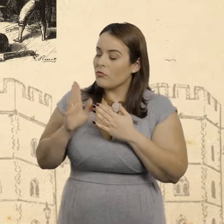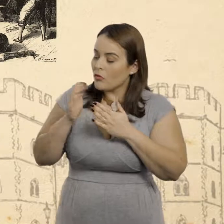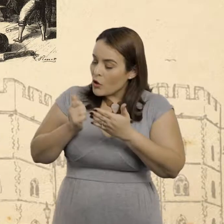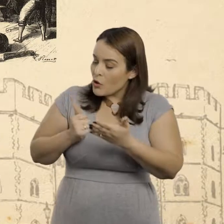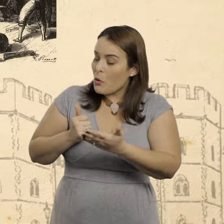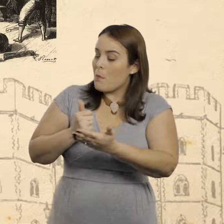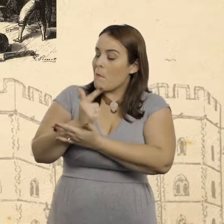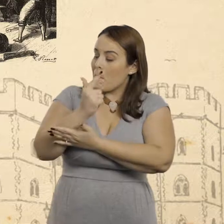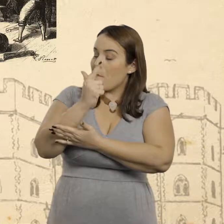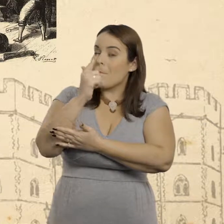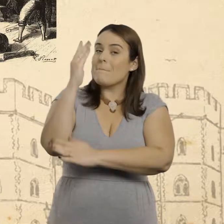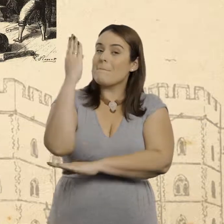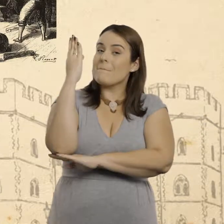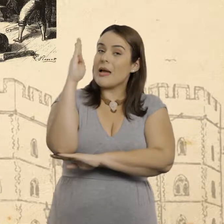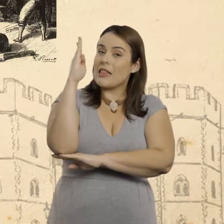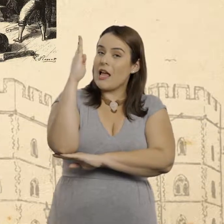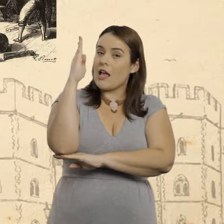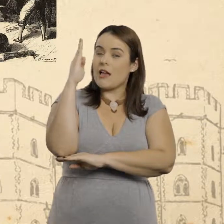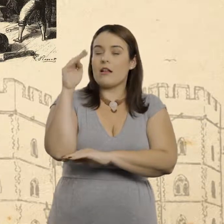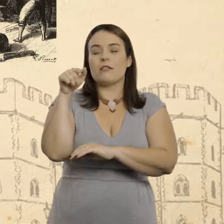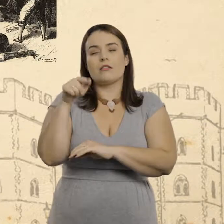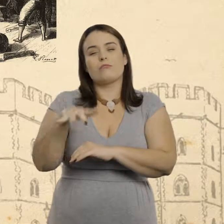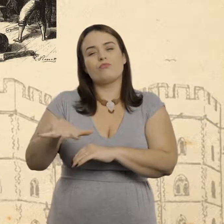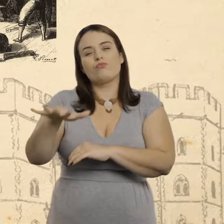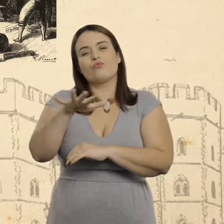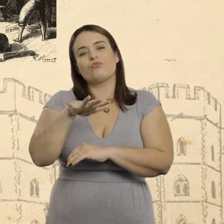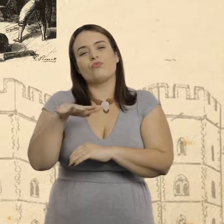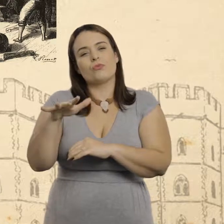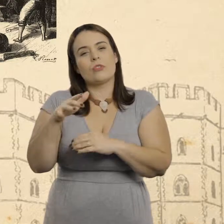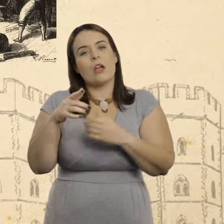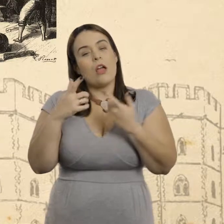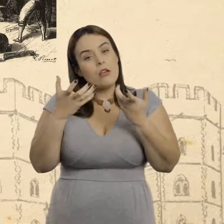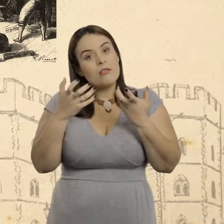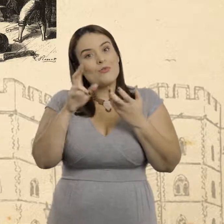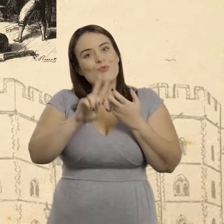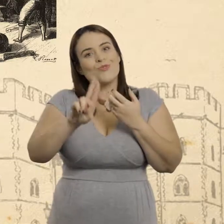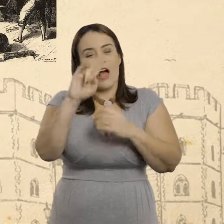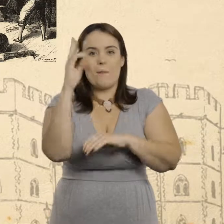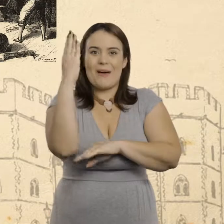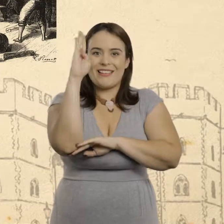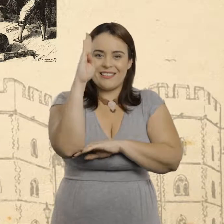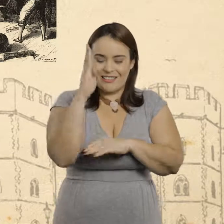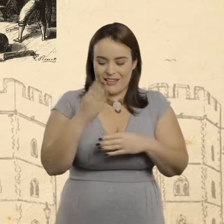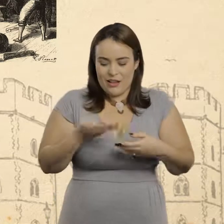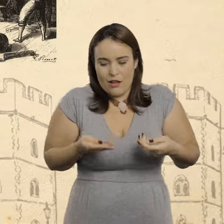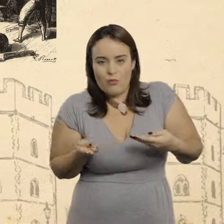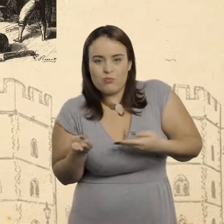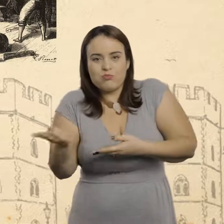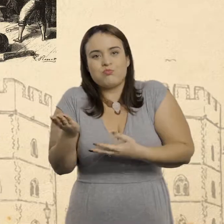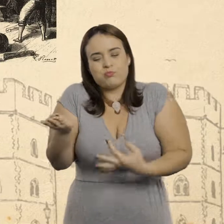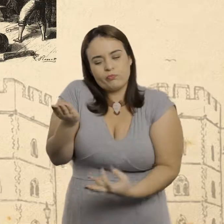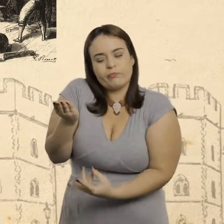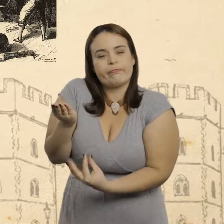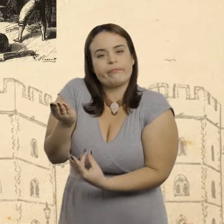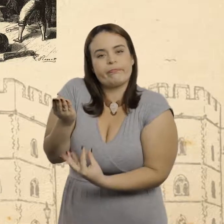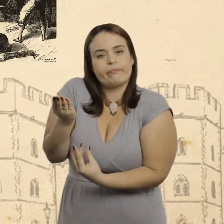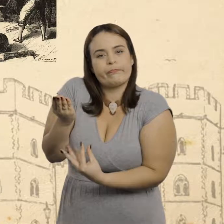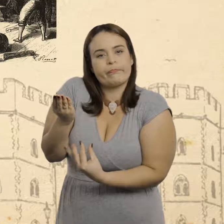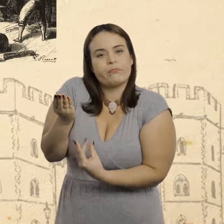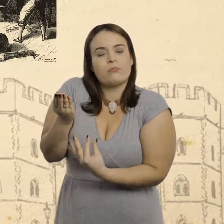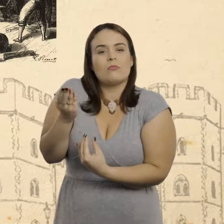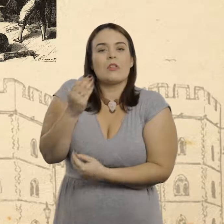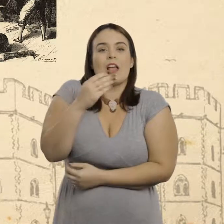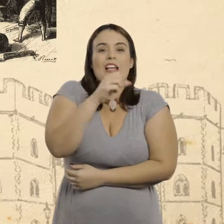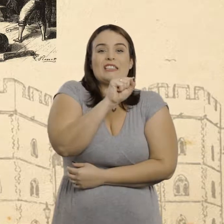ofereceu ao comandante Speed para comprar toda a parte de madeira do navio. Ele queria usar a madeira como lenha para fazer o navio